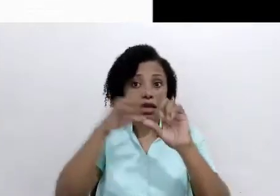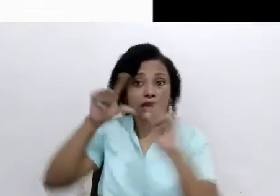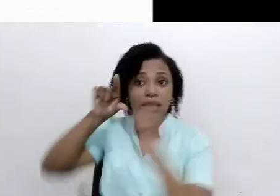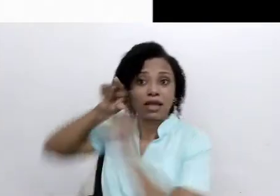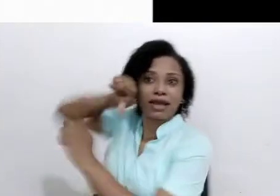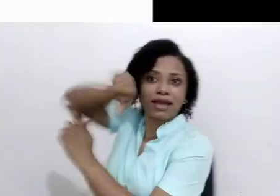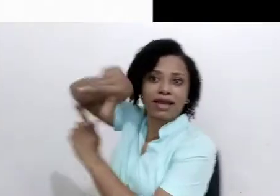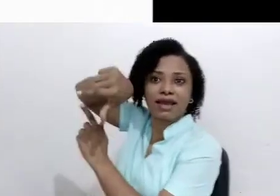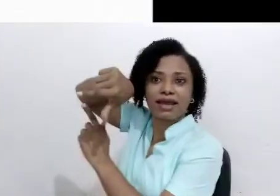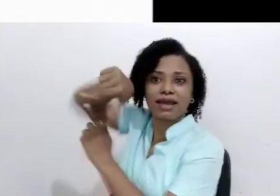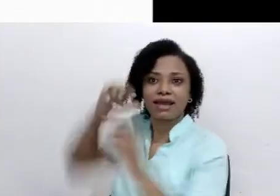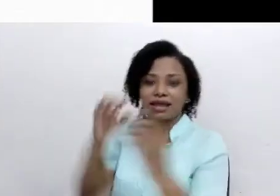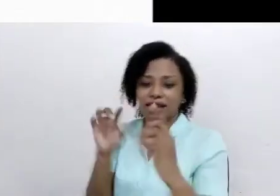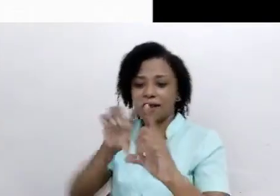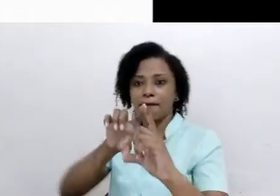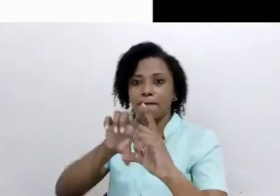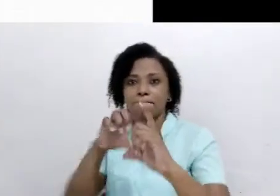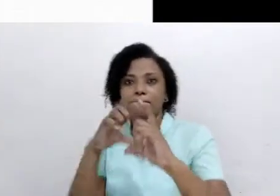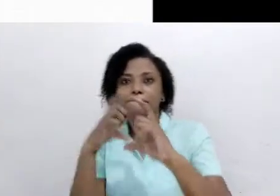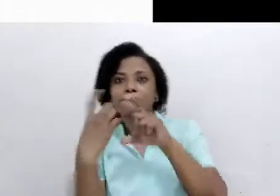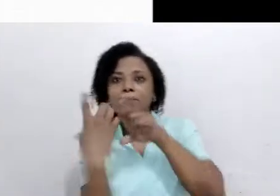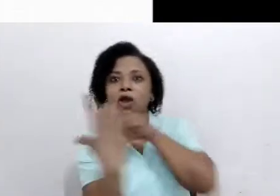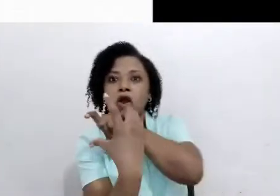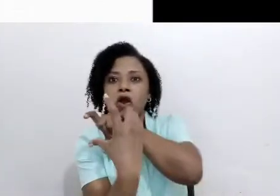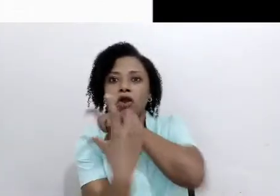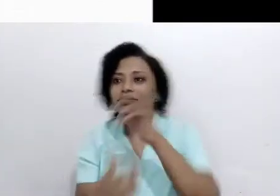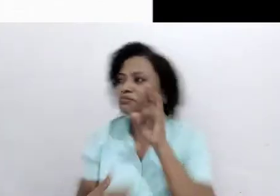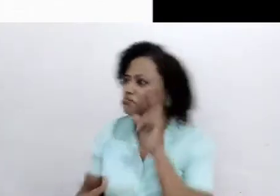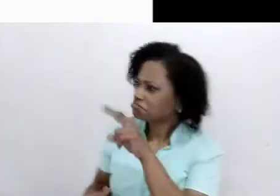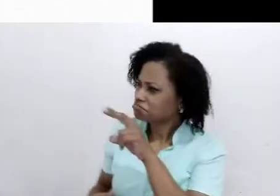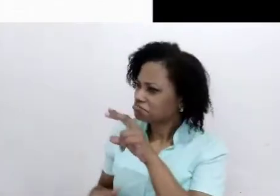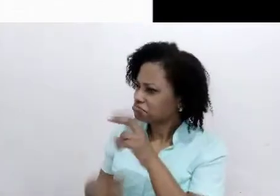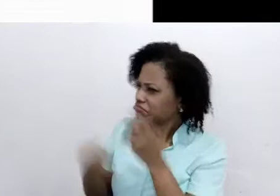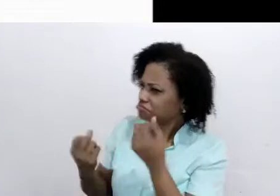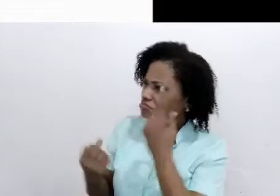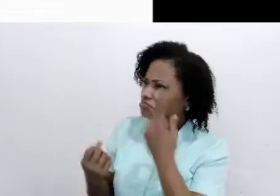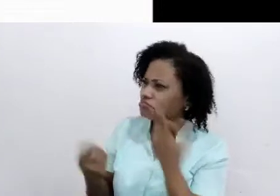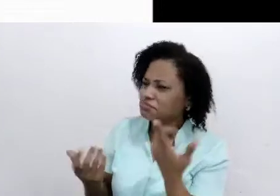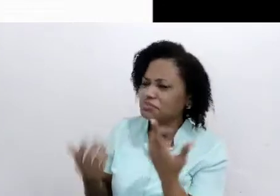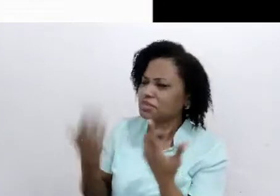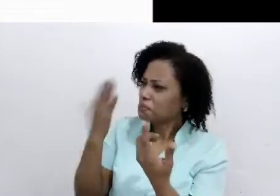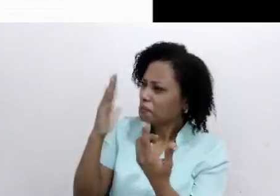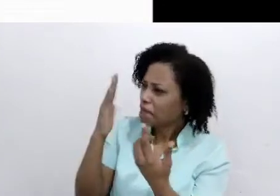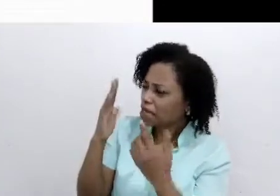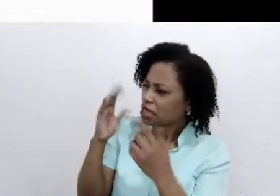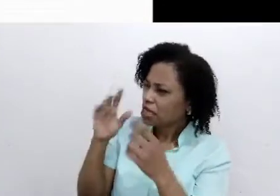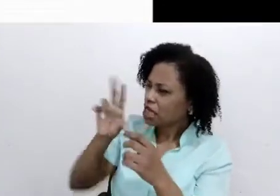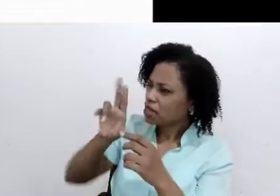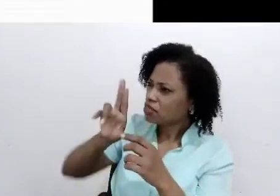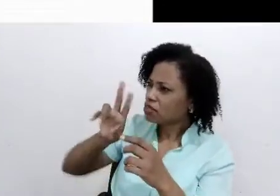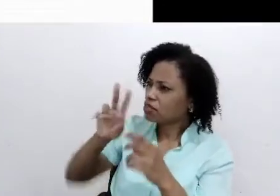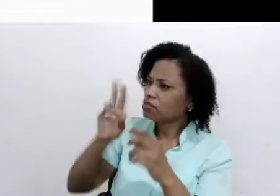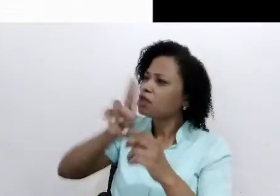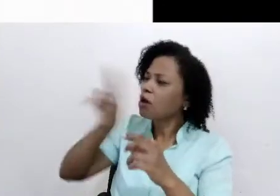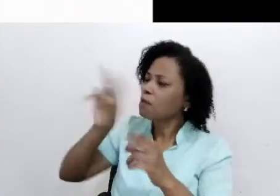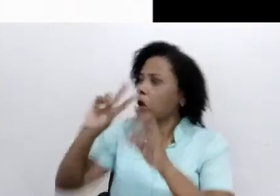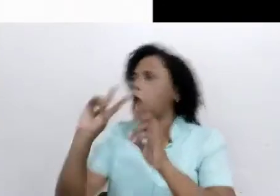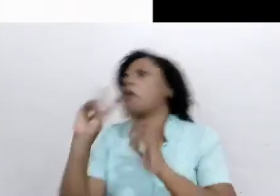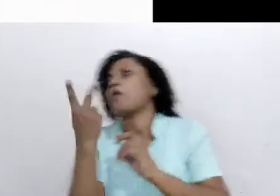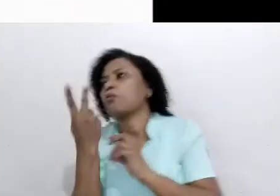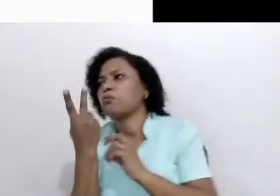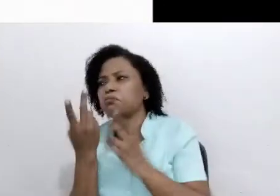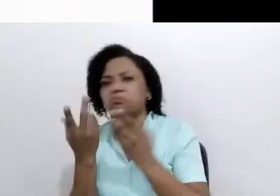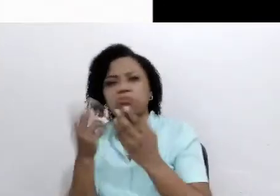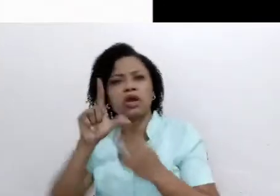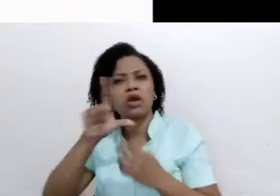ficar o quê? Invertida. É por isso que quando a gente está ali na frente do espelho, e se a gente levantar a mão